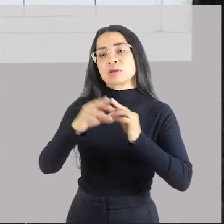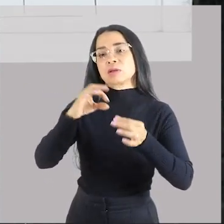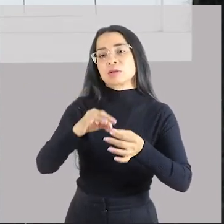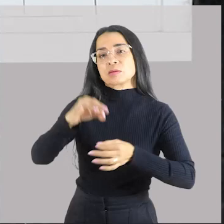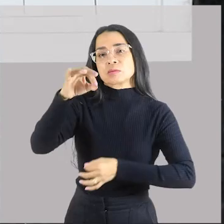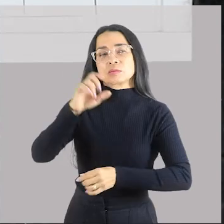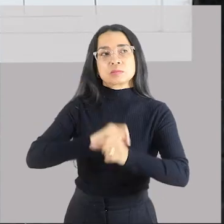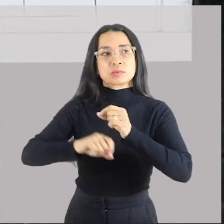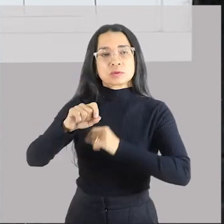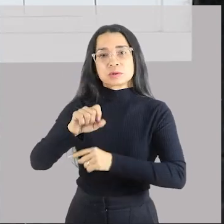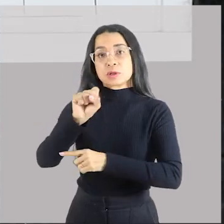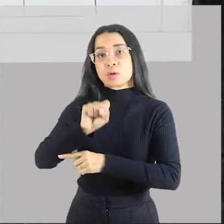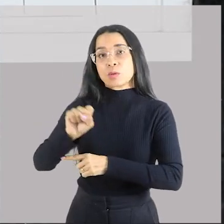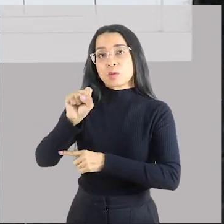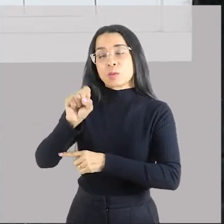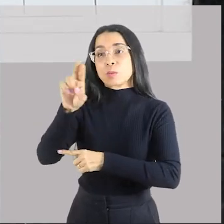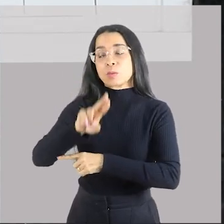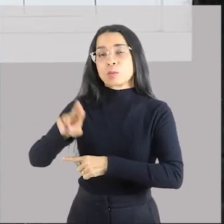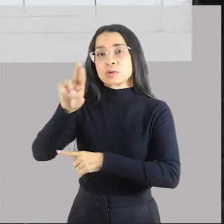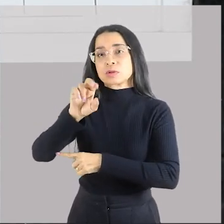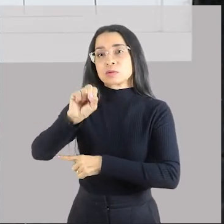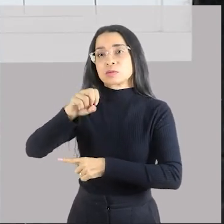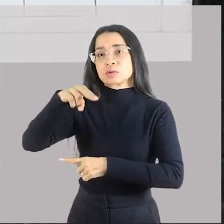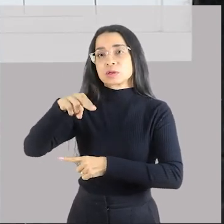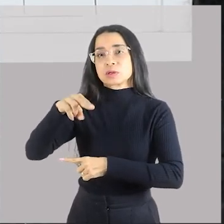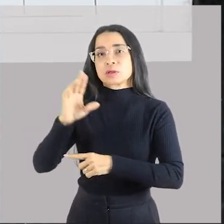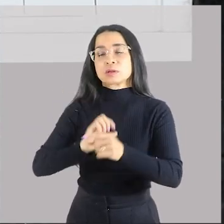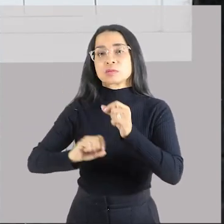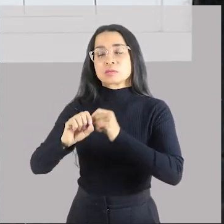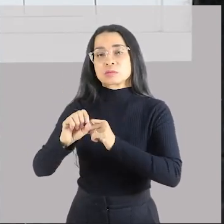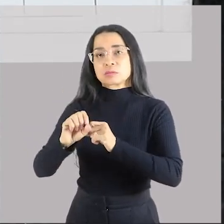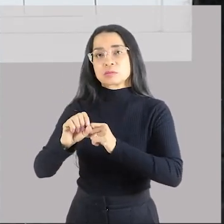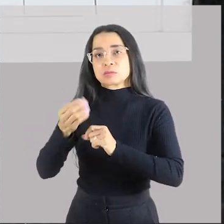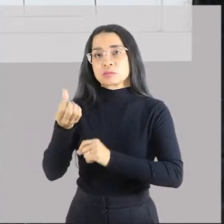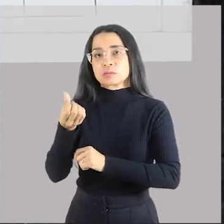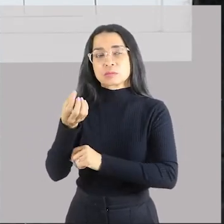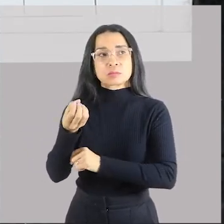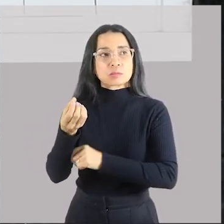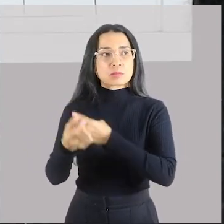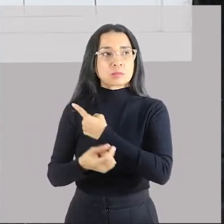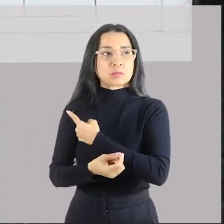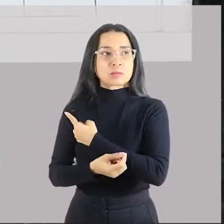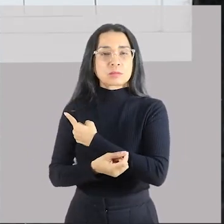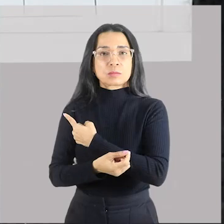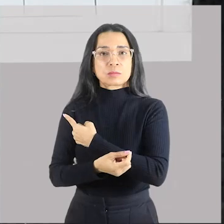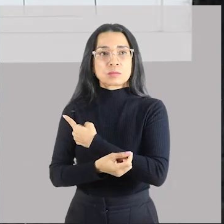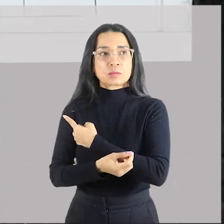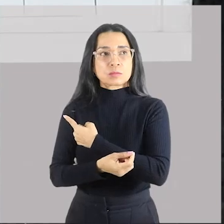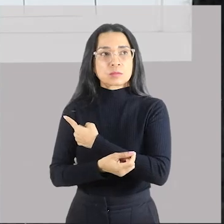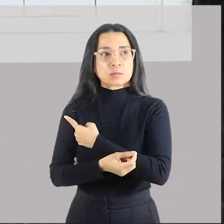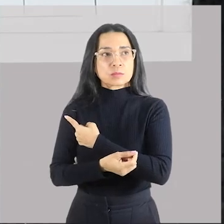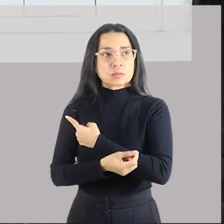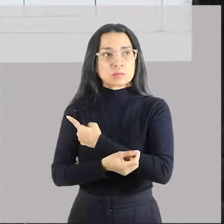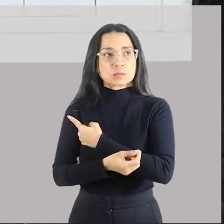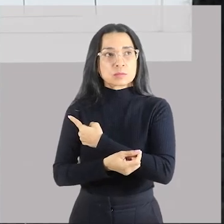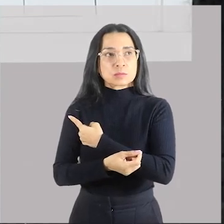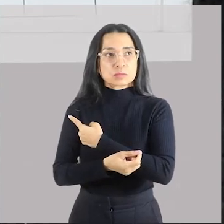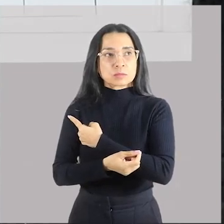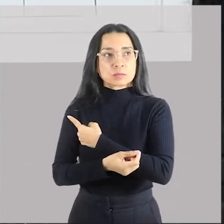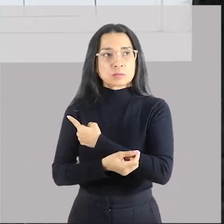aqui seno de 60. O que é o seno de 60? Cateto